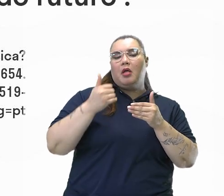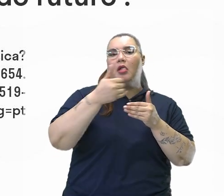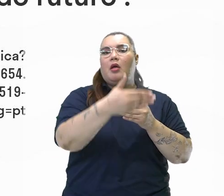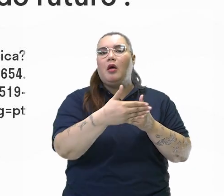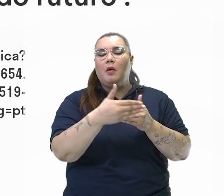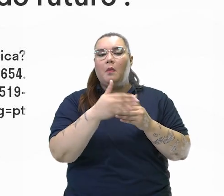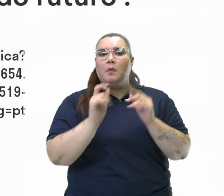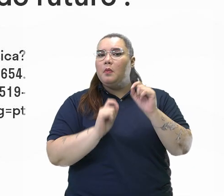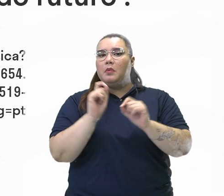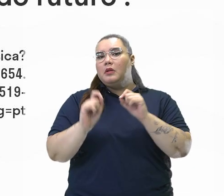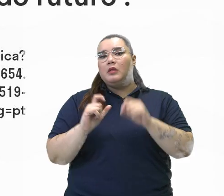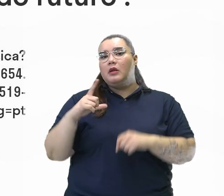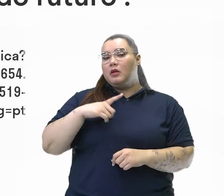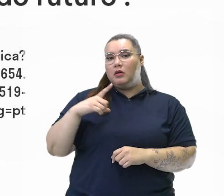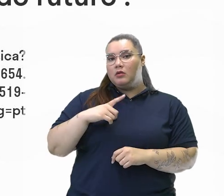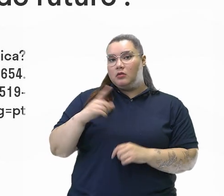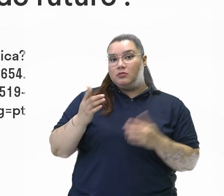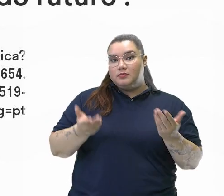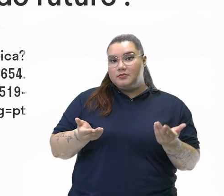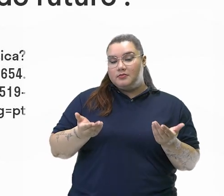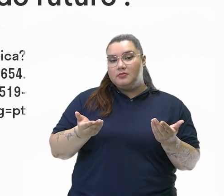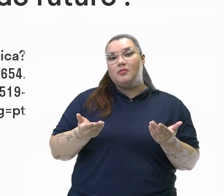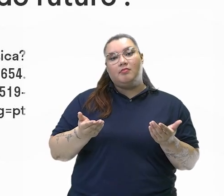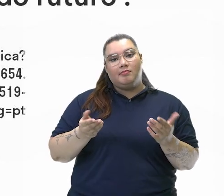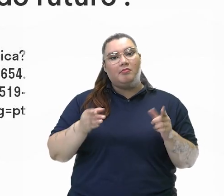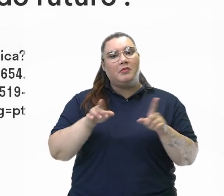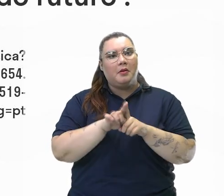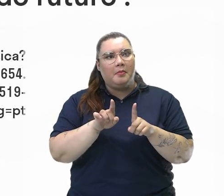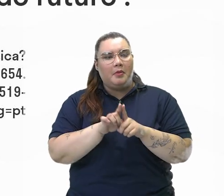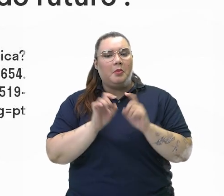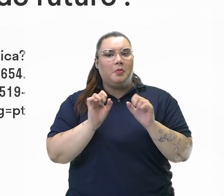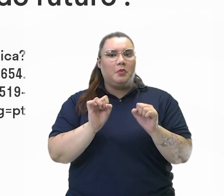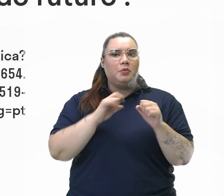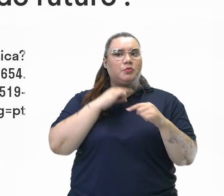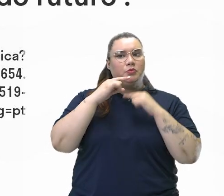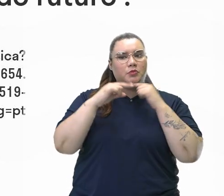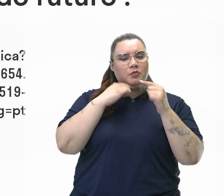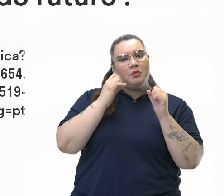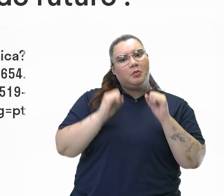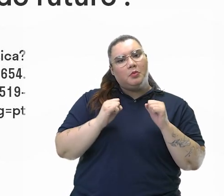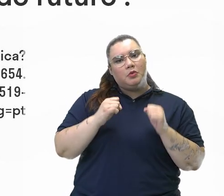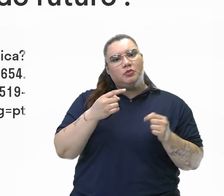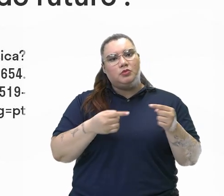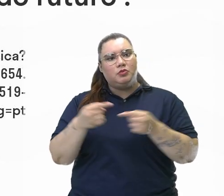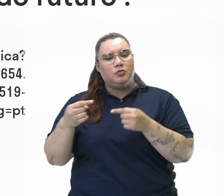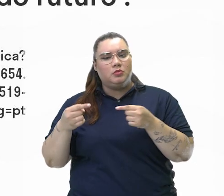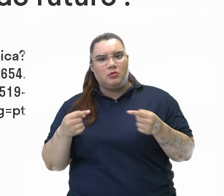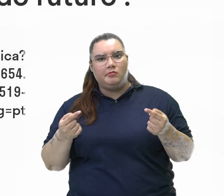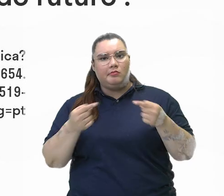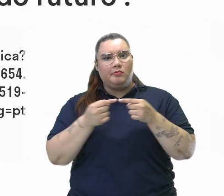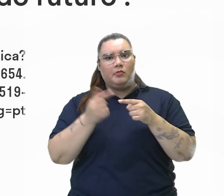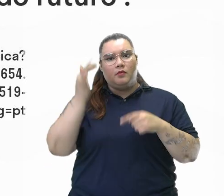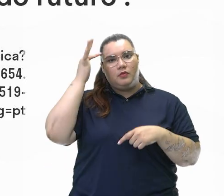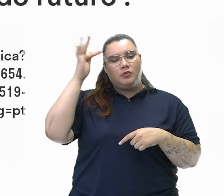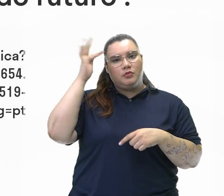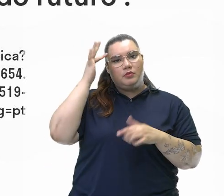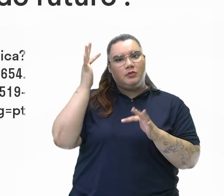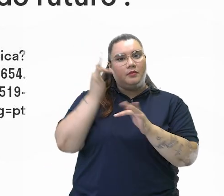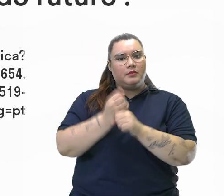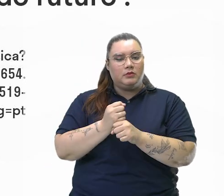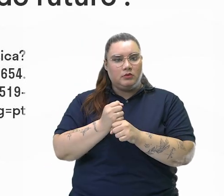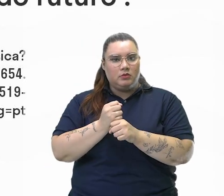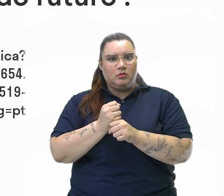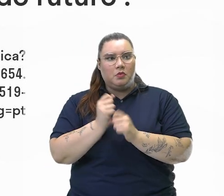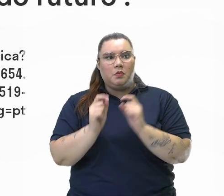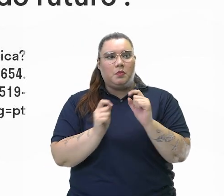universo? Também é uma pergunta, e aí pode ser também discutida pela filosofia da física, né? O